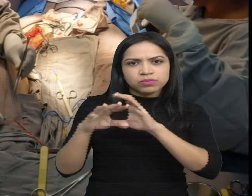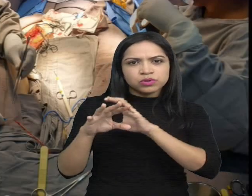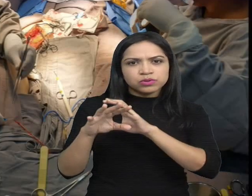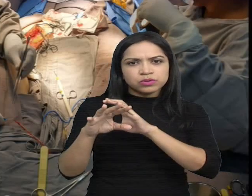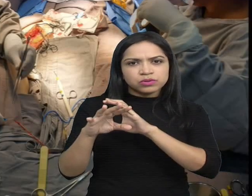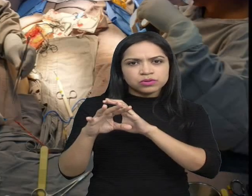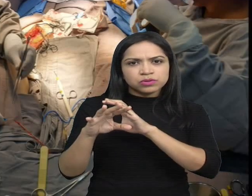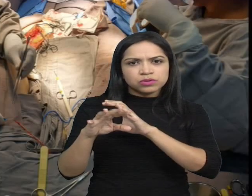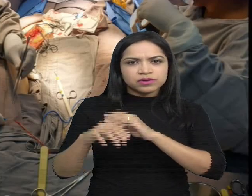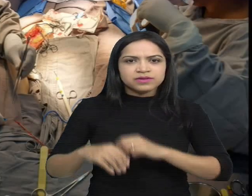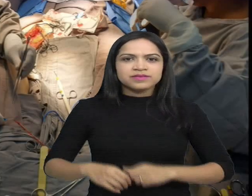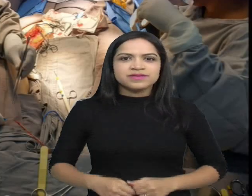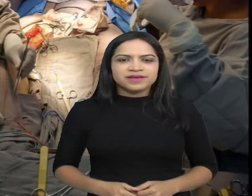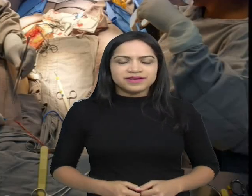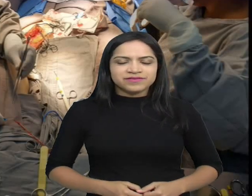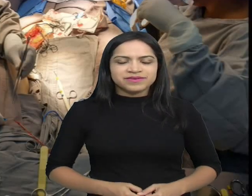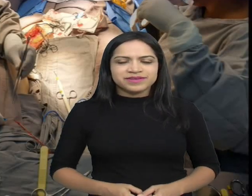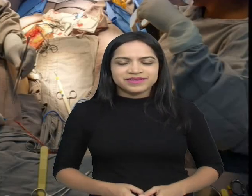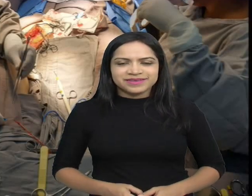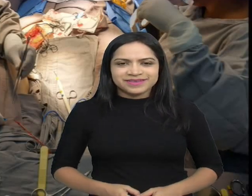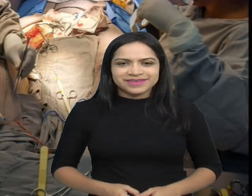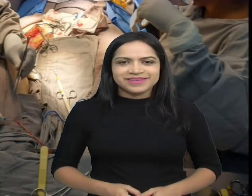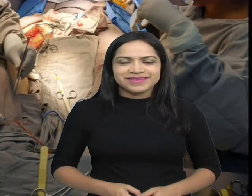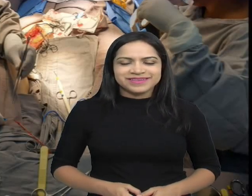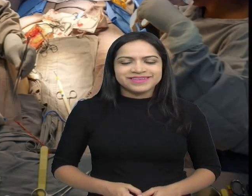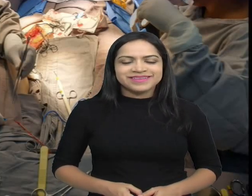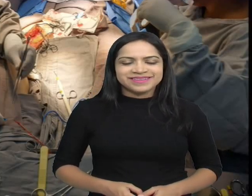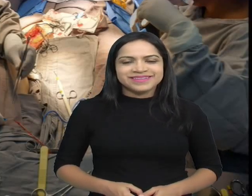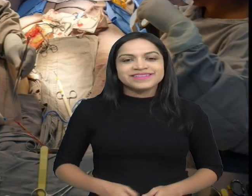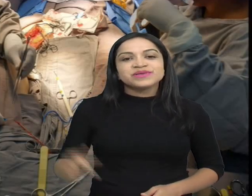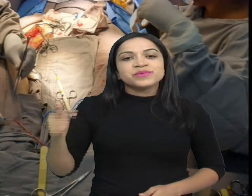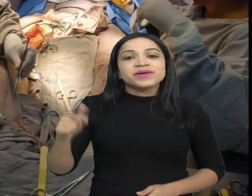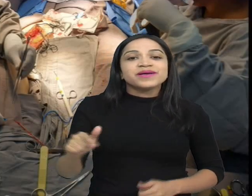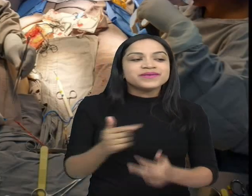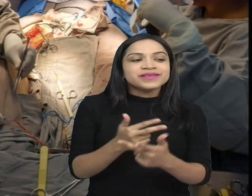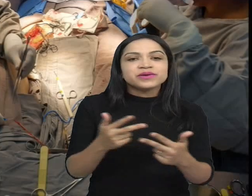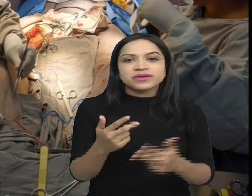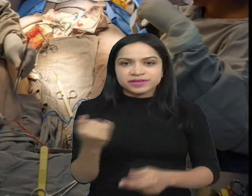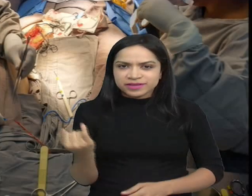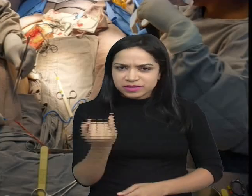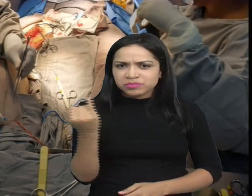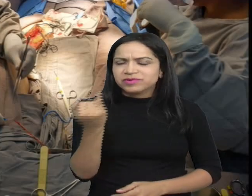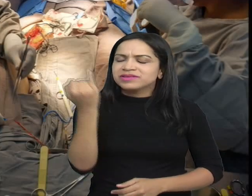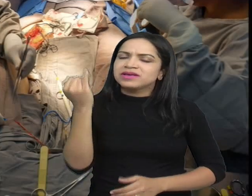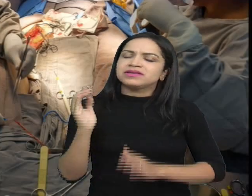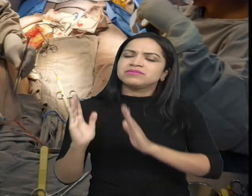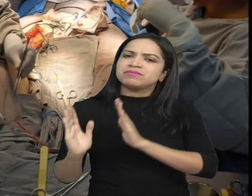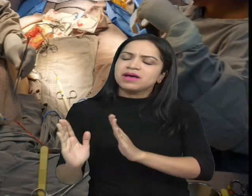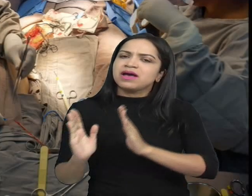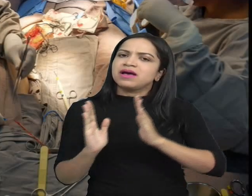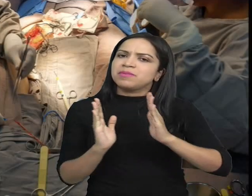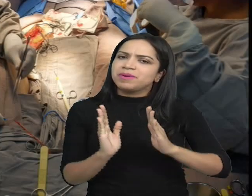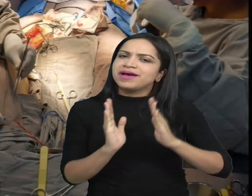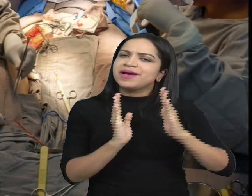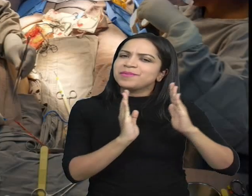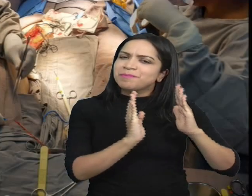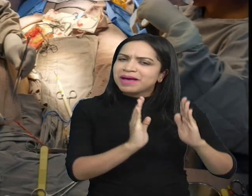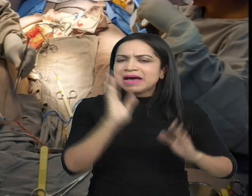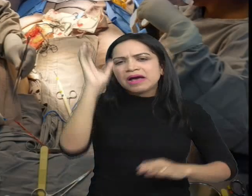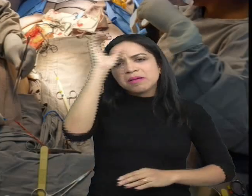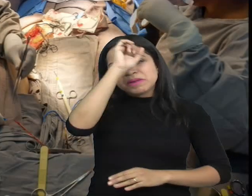Olha só, gente, como é importante, né, sabermos passo a passo, né? Acredito que vamos sair daqui